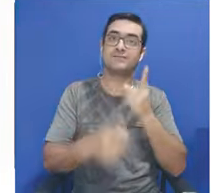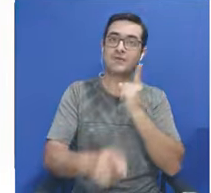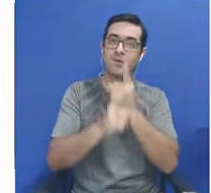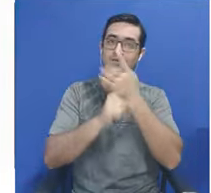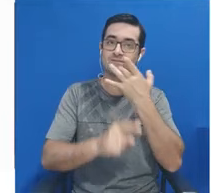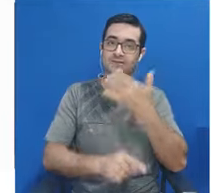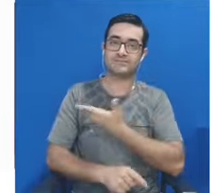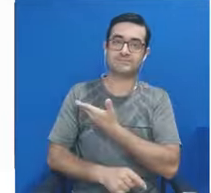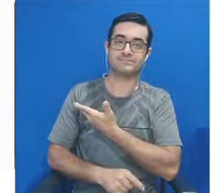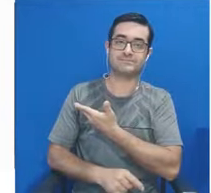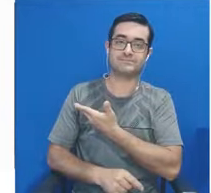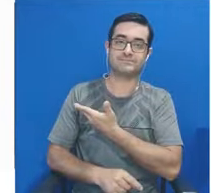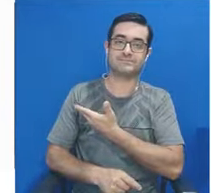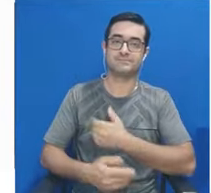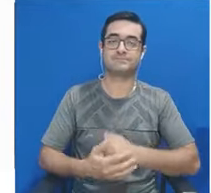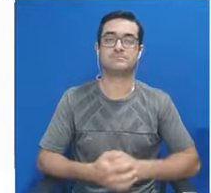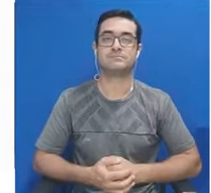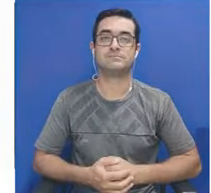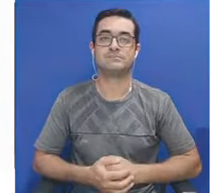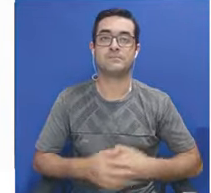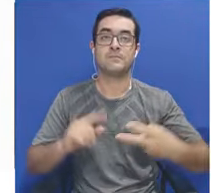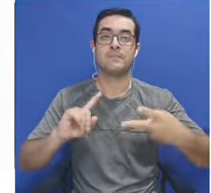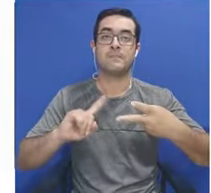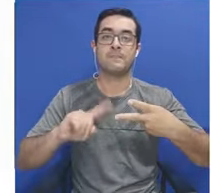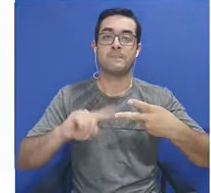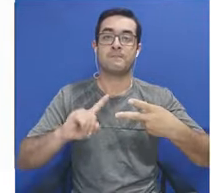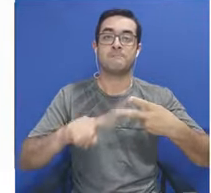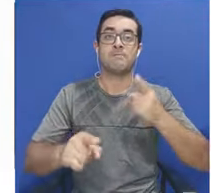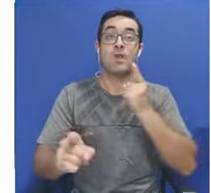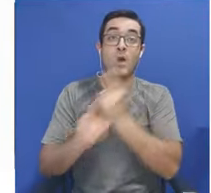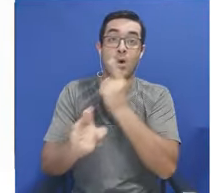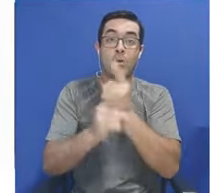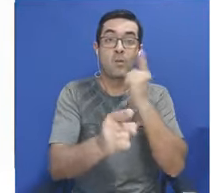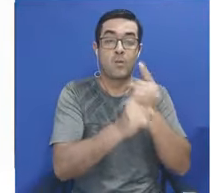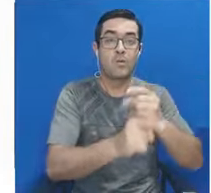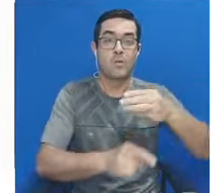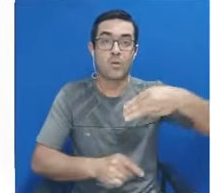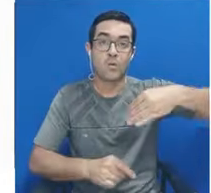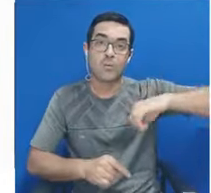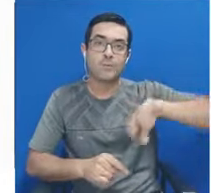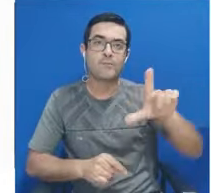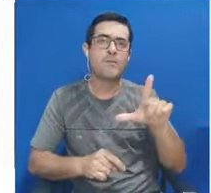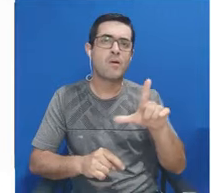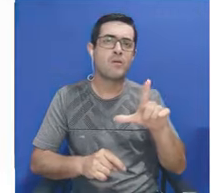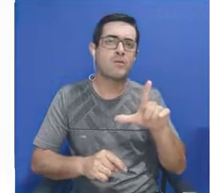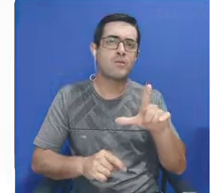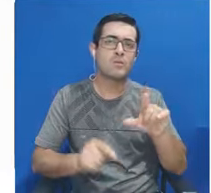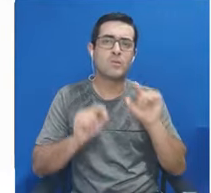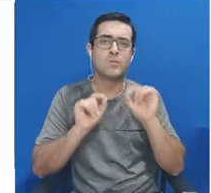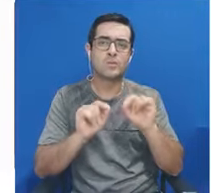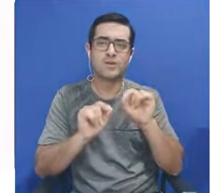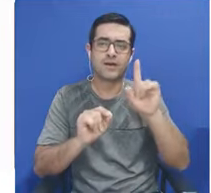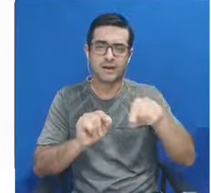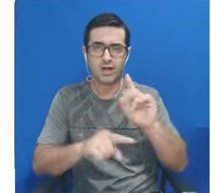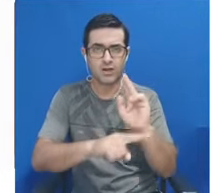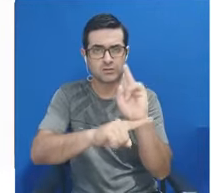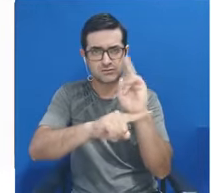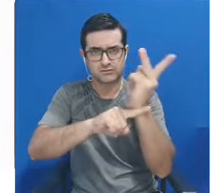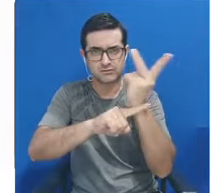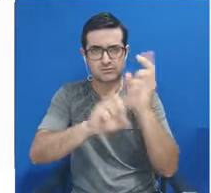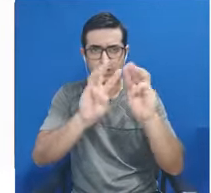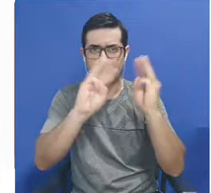mols presentes nessa massa. O hidrogênio, a massa molecular dele é 1 grama por mol. Eu tenho muito mais,